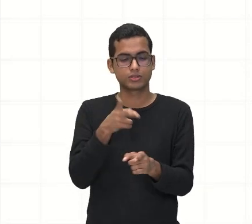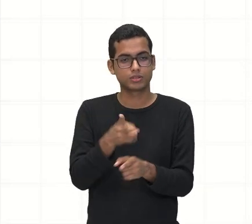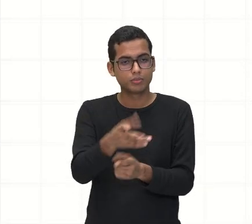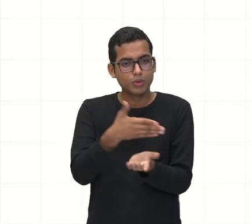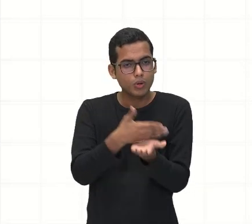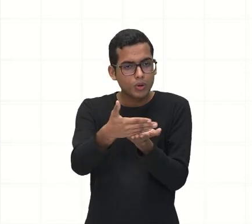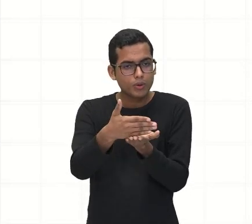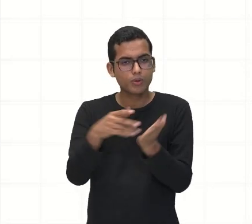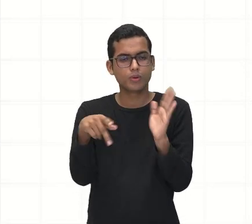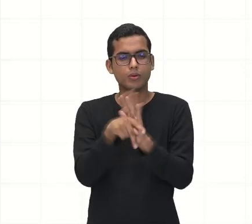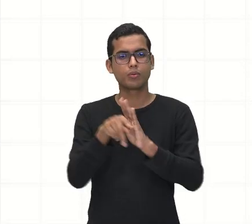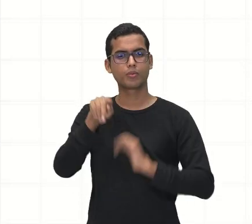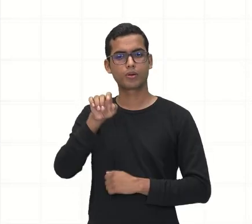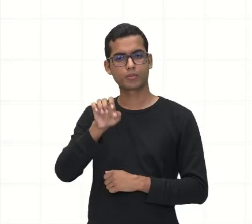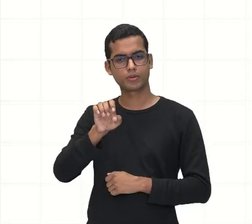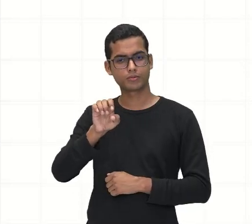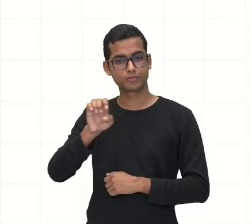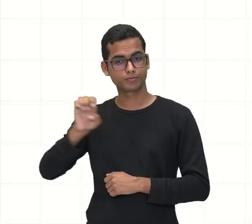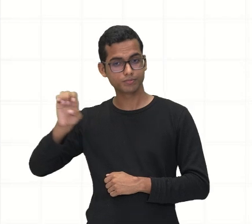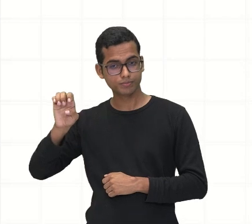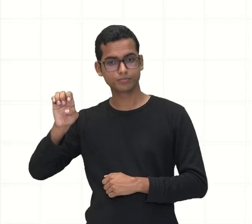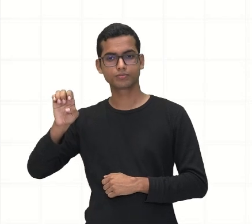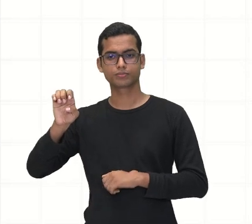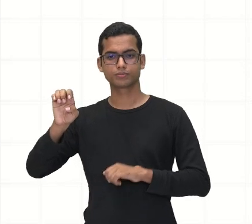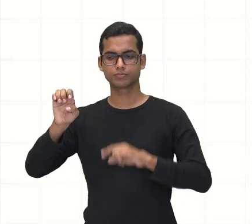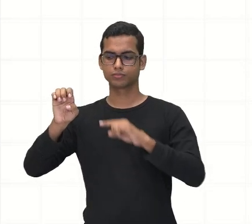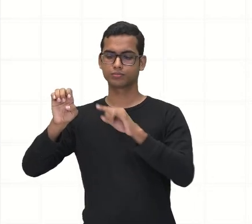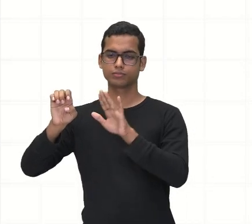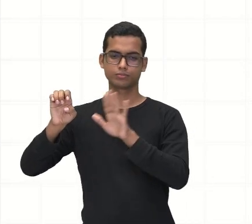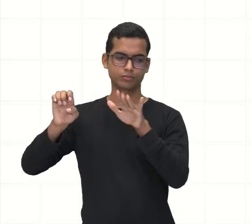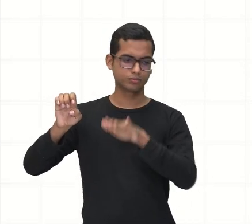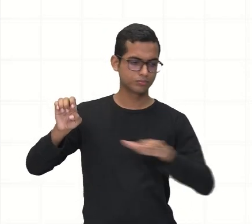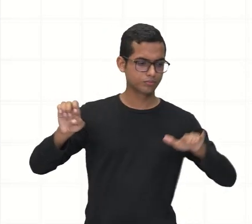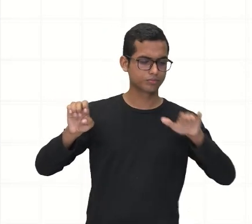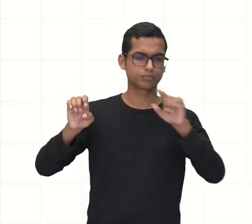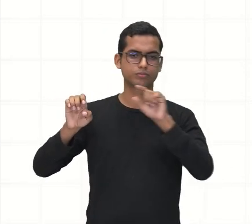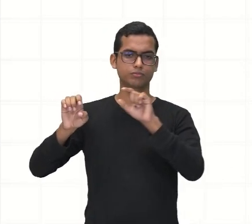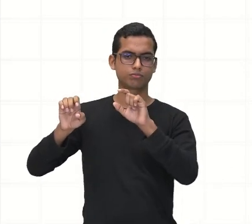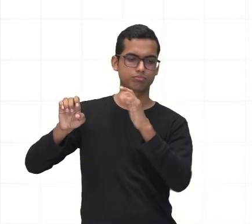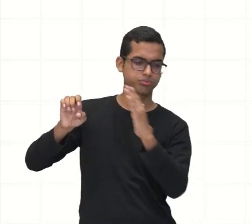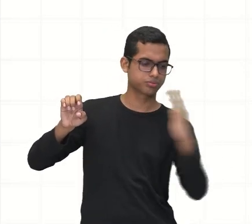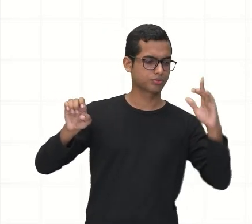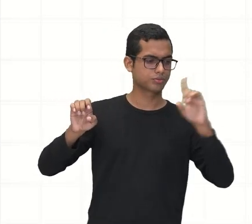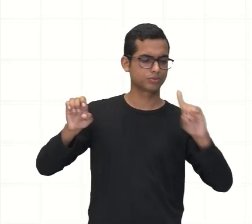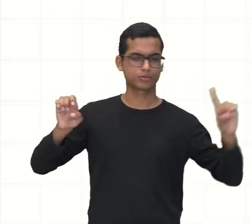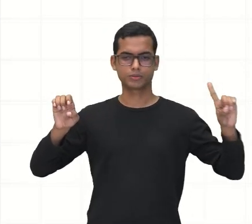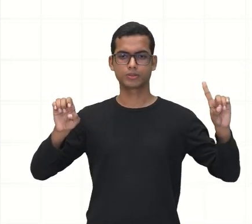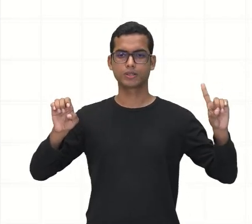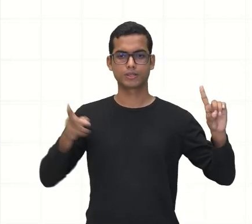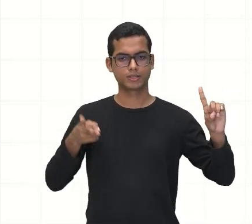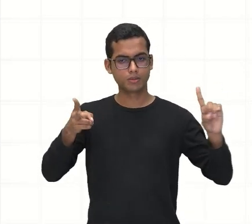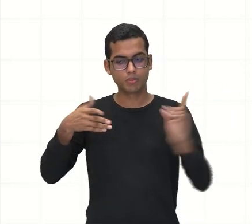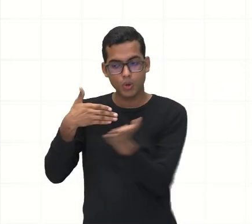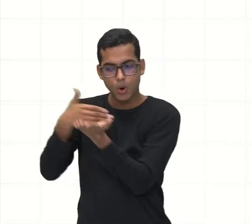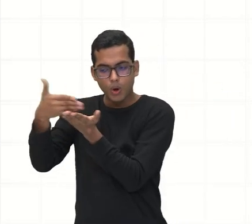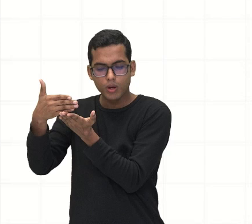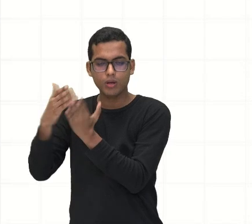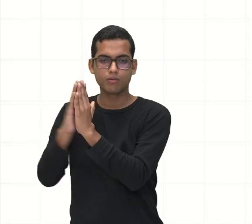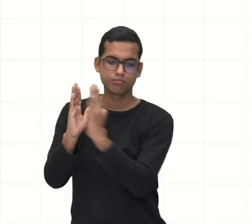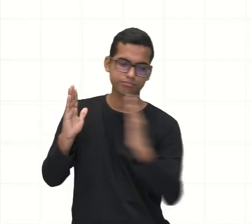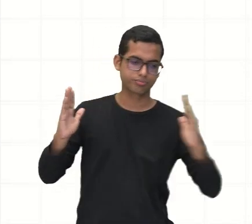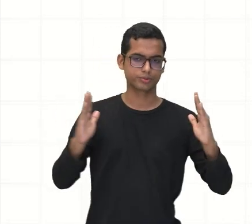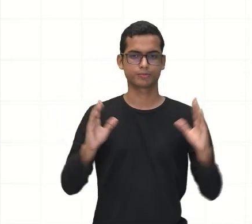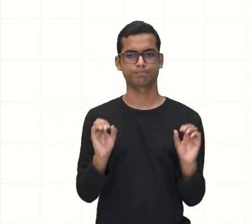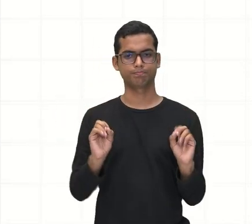você vai encontrar um outro resultado, que não é o resultado verdadeiro, o resultado fiel da expressão numérica, beleza? E aí